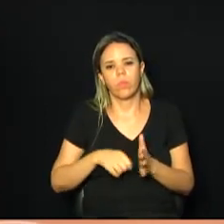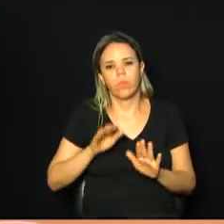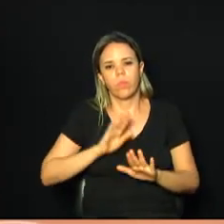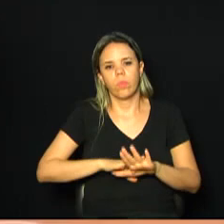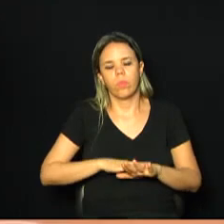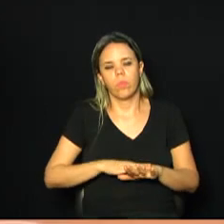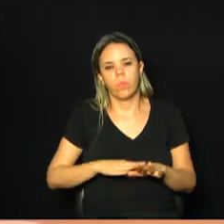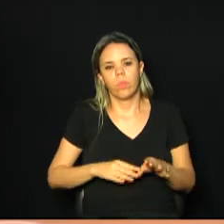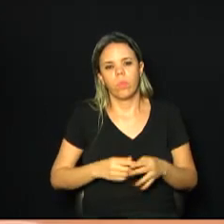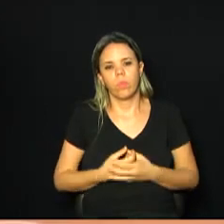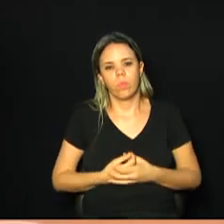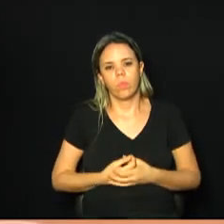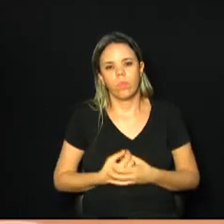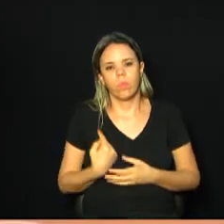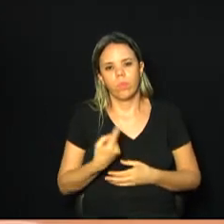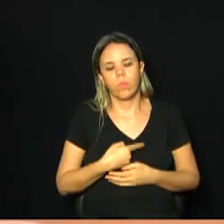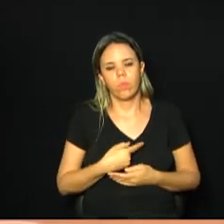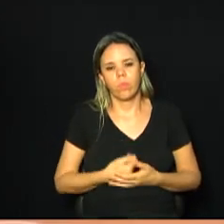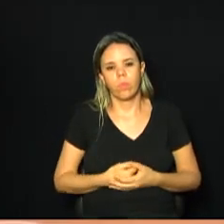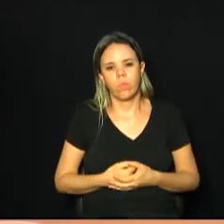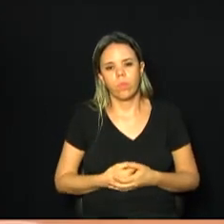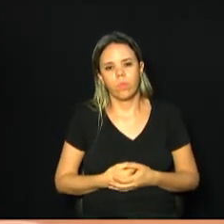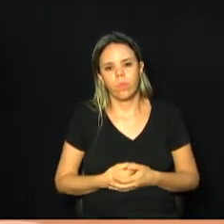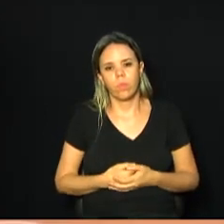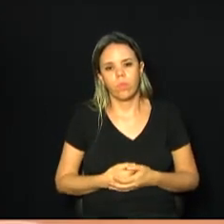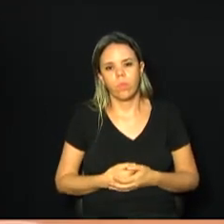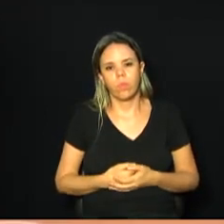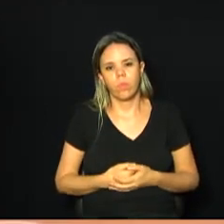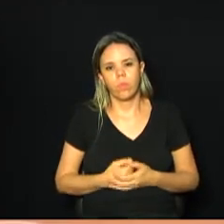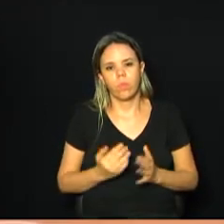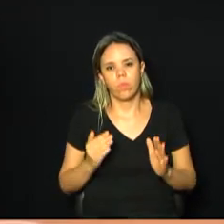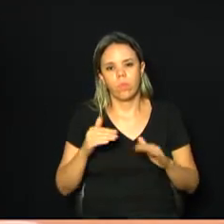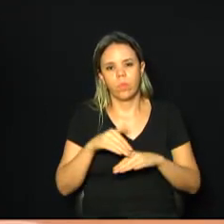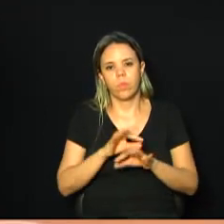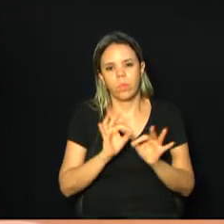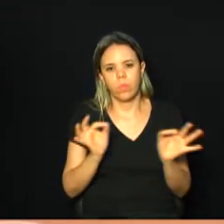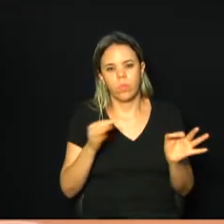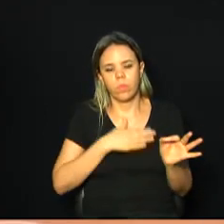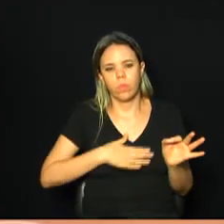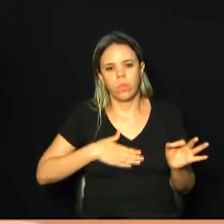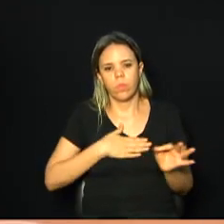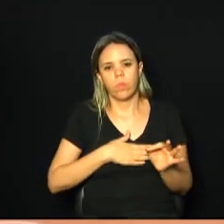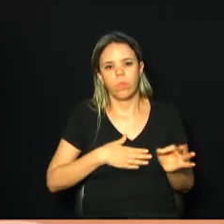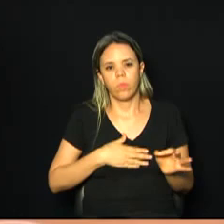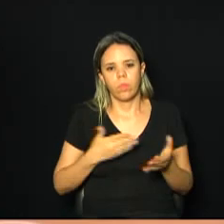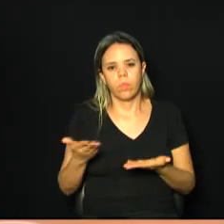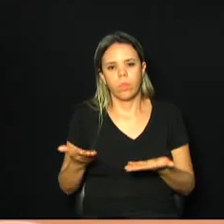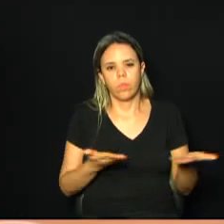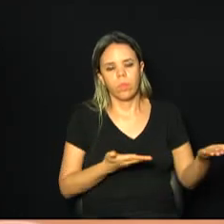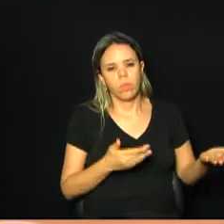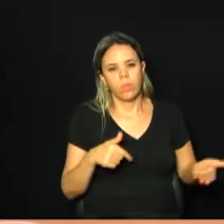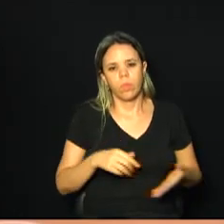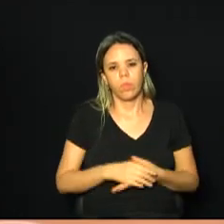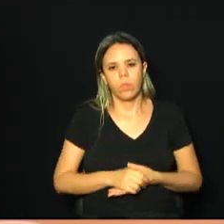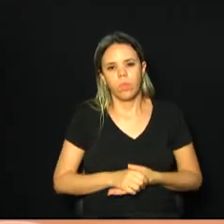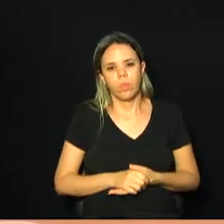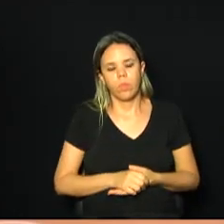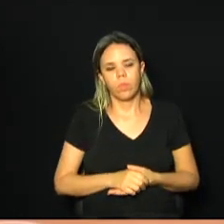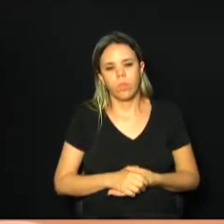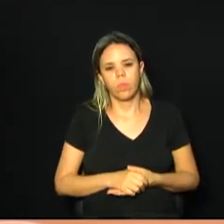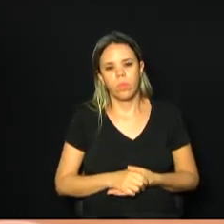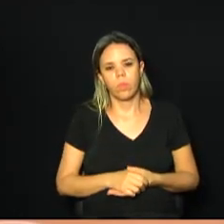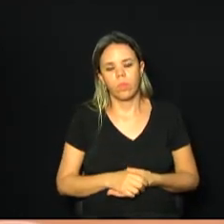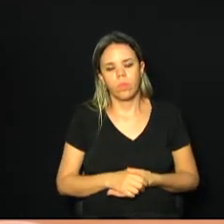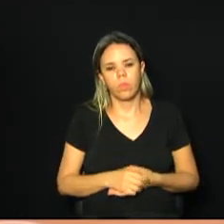vezes chega até mastigado pra gente. Mas na humildade, é uma satisfação pra gente estar recebendo vocês. E pelo jeito é